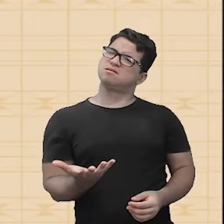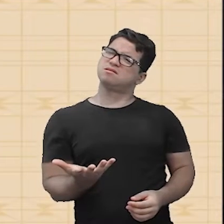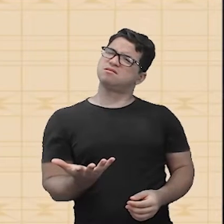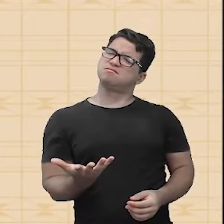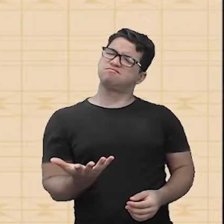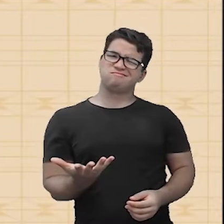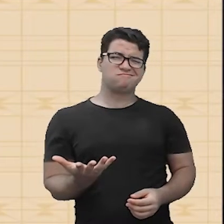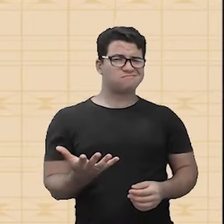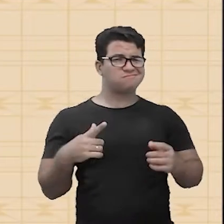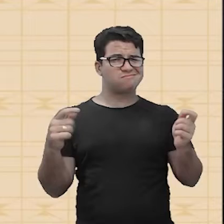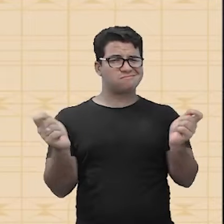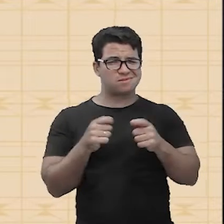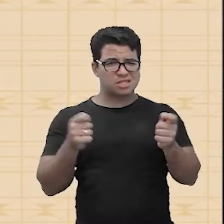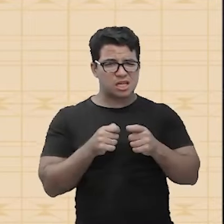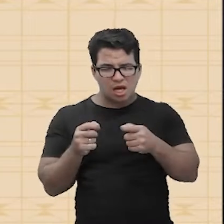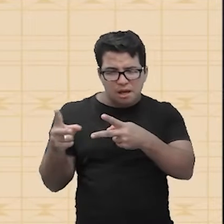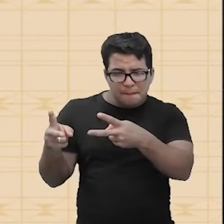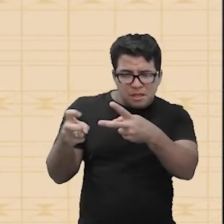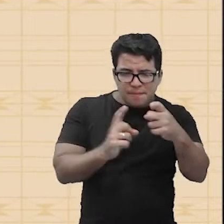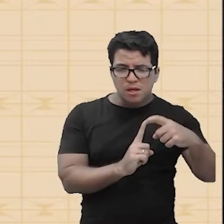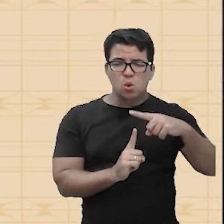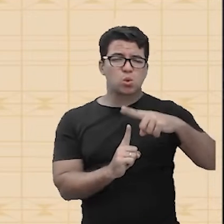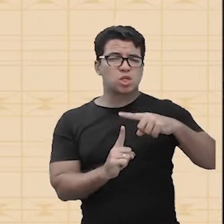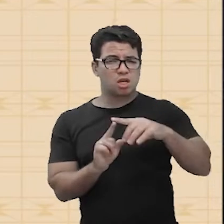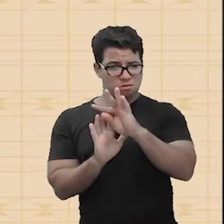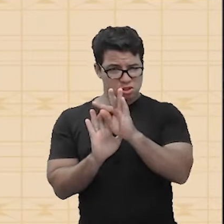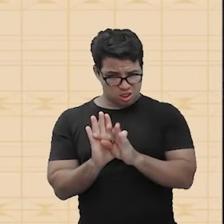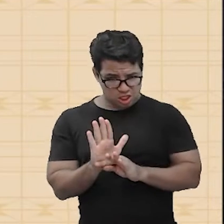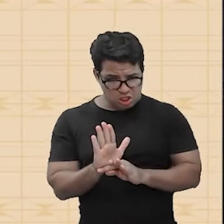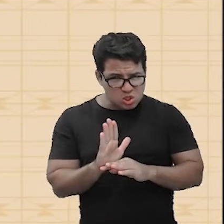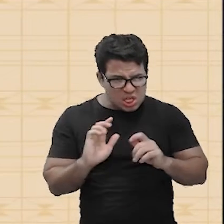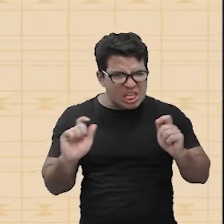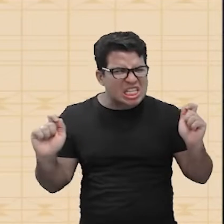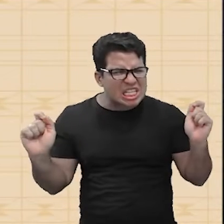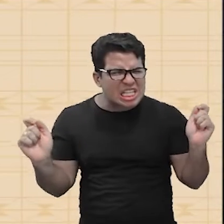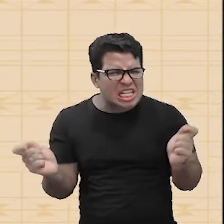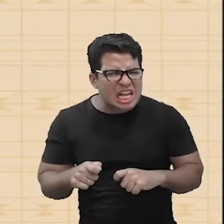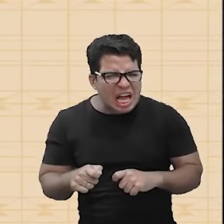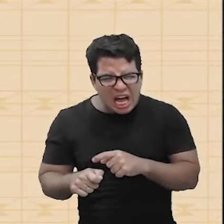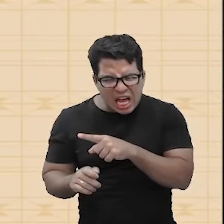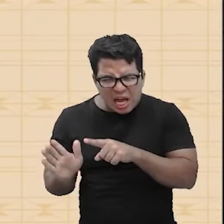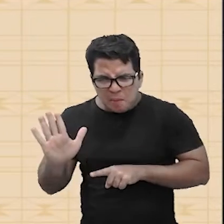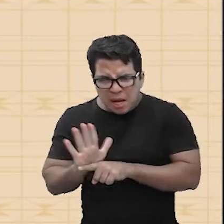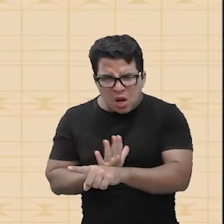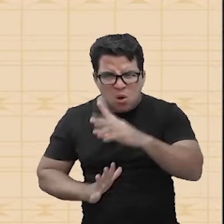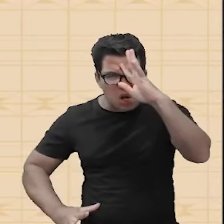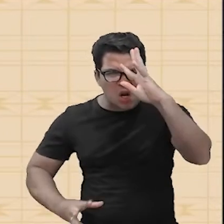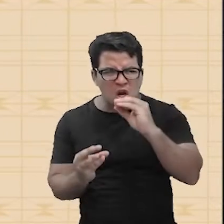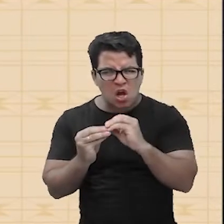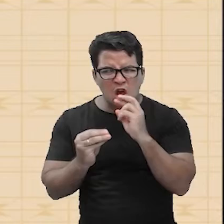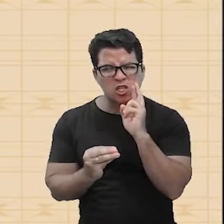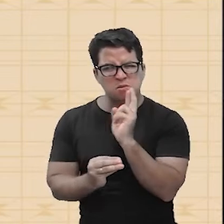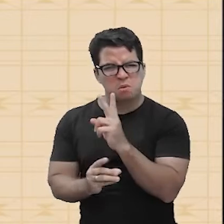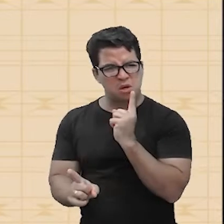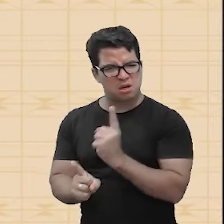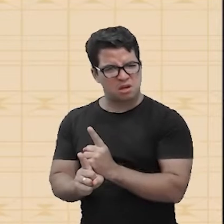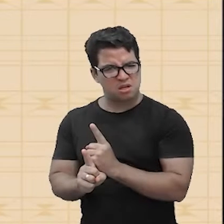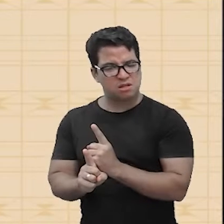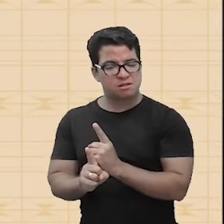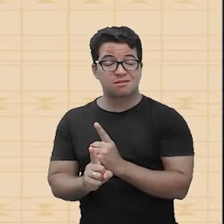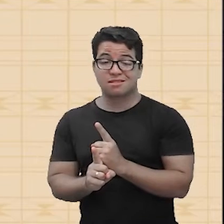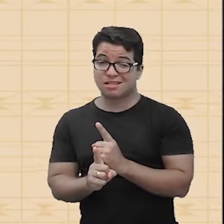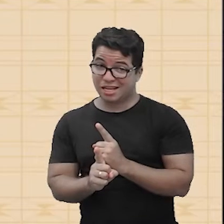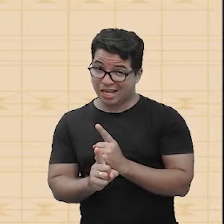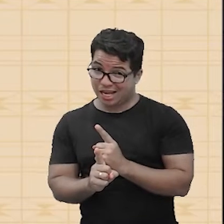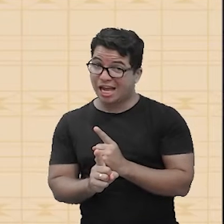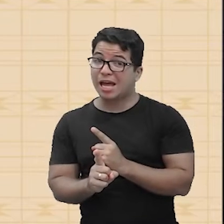gênero textual, a gente vai poder matar a questão? Muitas vezes vai te ajudar a marcar